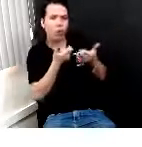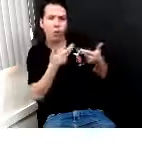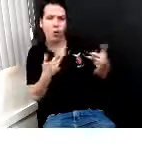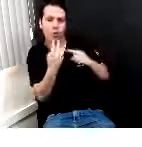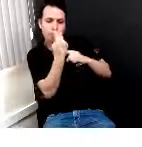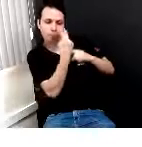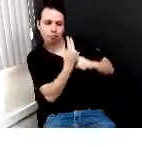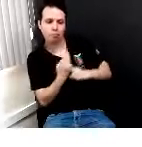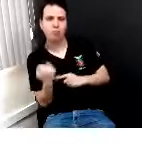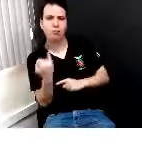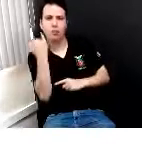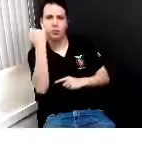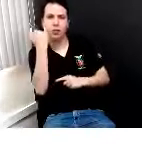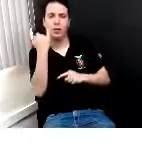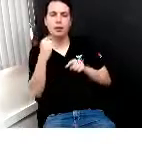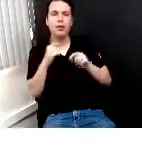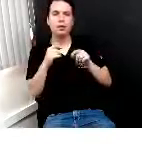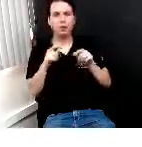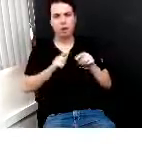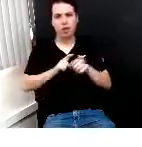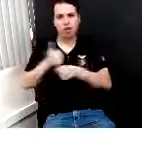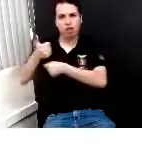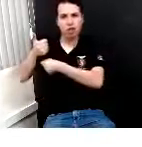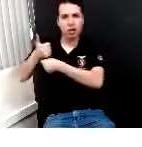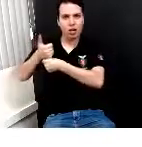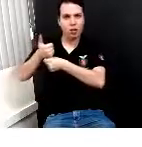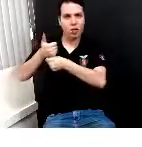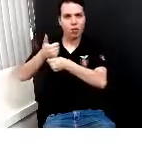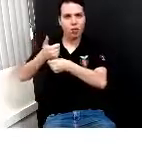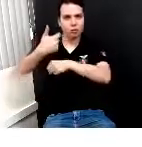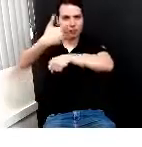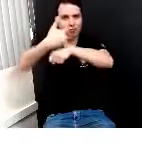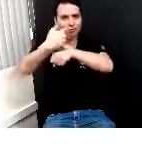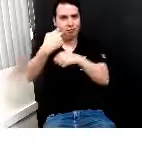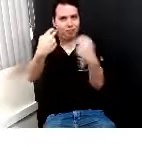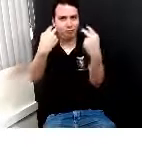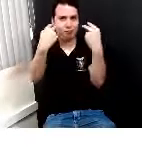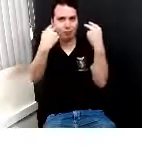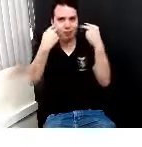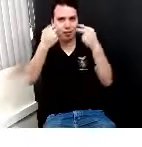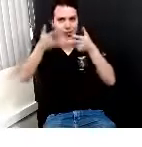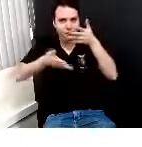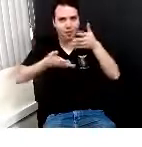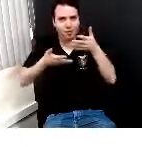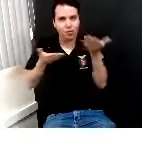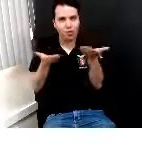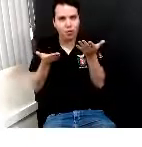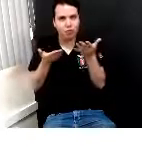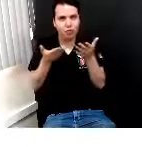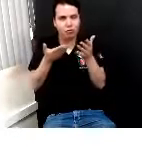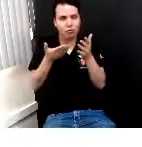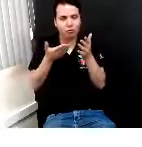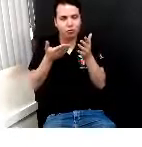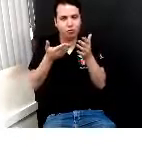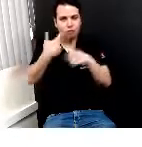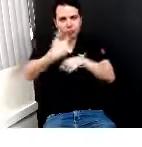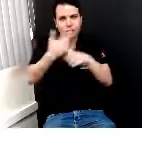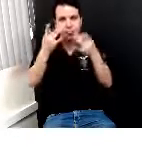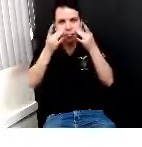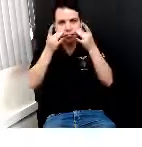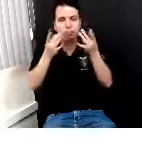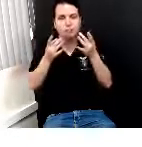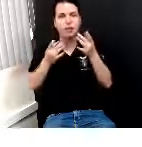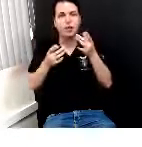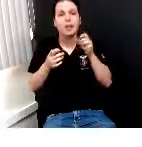para o diretor, aqui nós temos diretores participando, alunos, né, professores e também pais. Se por um acaso, né, o filho